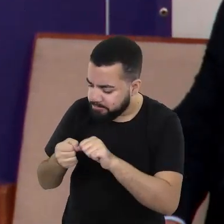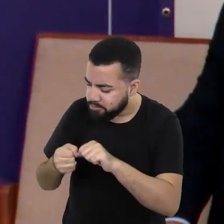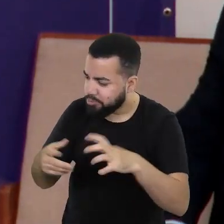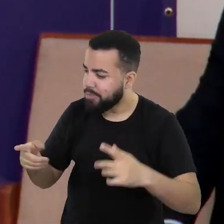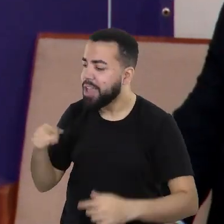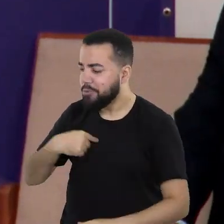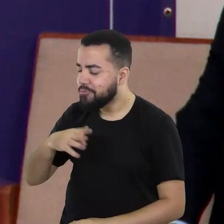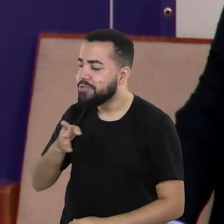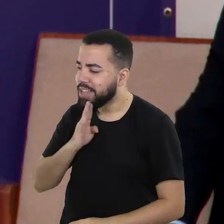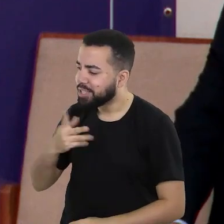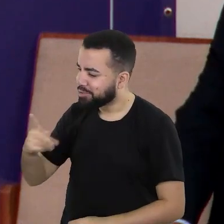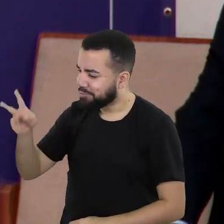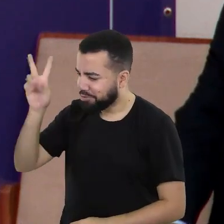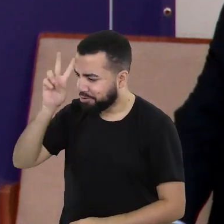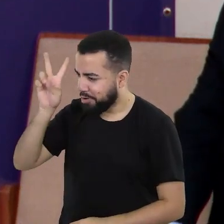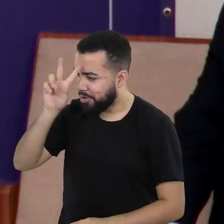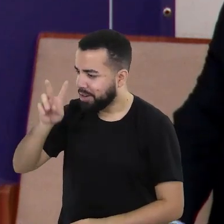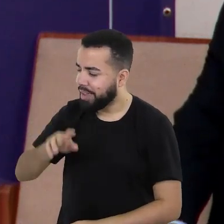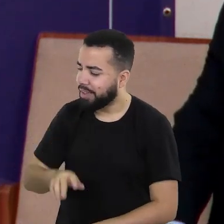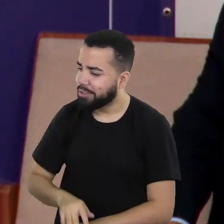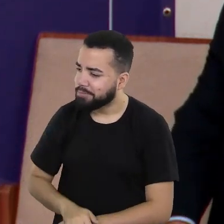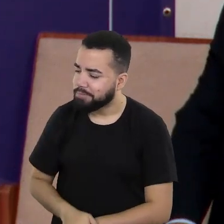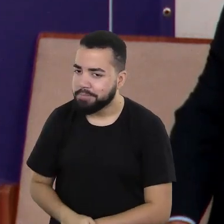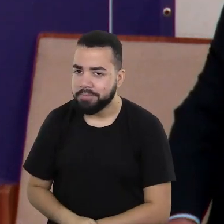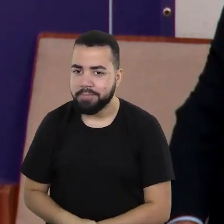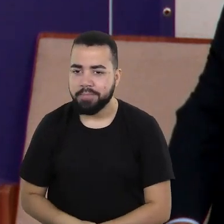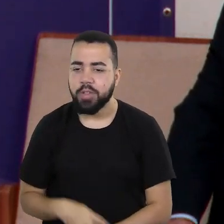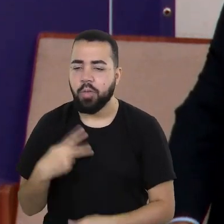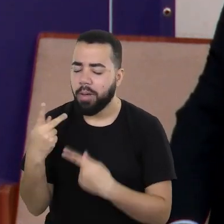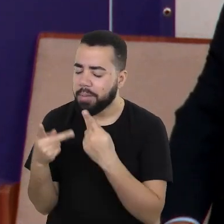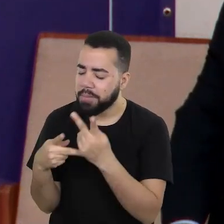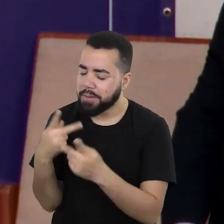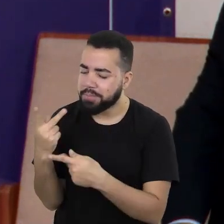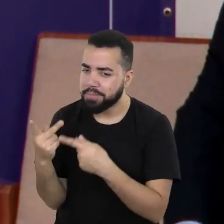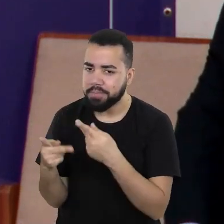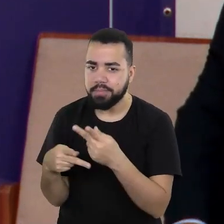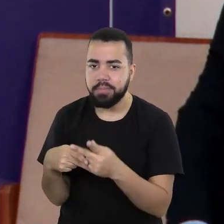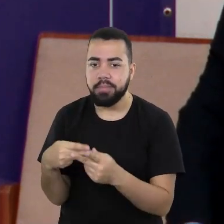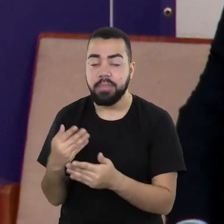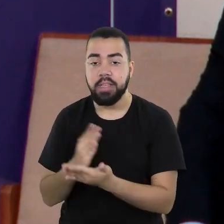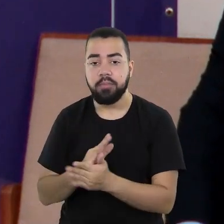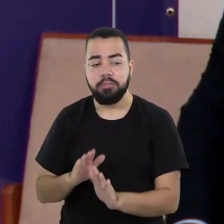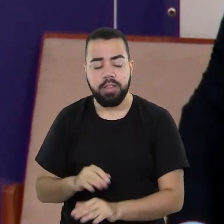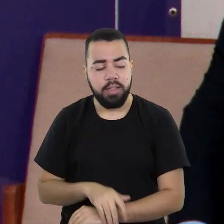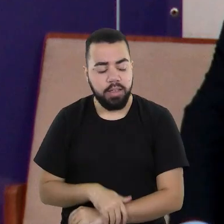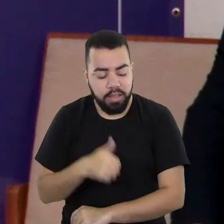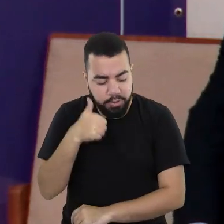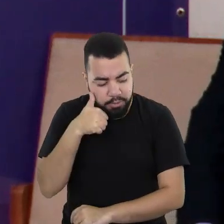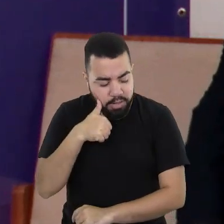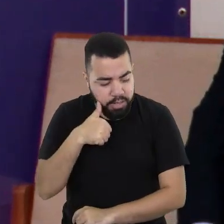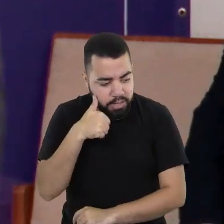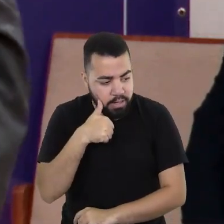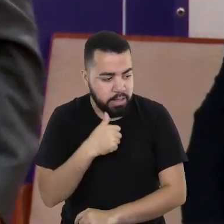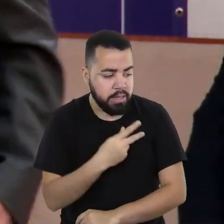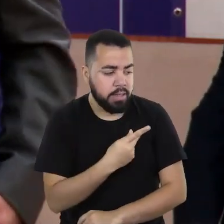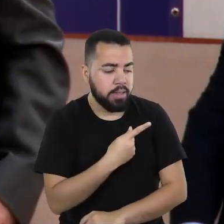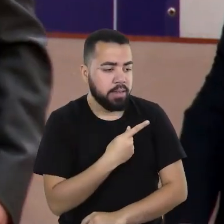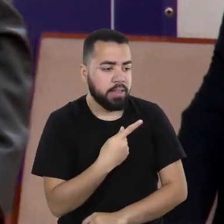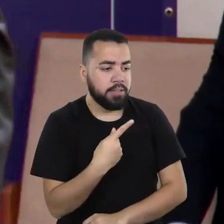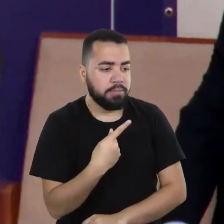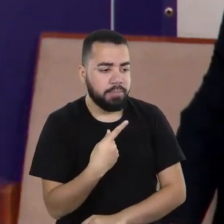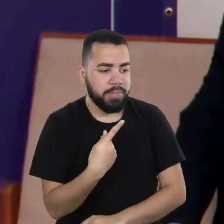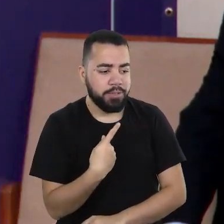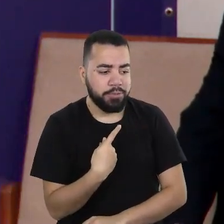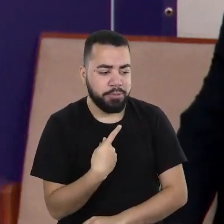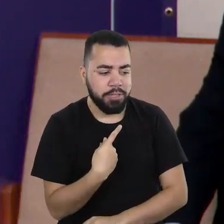mulher. Falando. Aí quando ele terminou de falar, ela disse: pastor, eu não quero minha